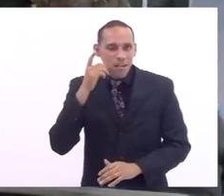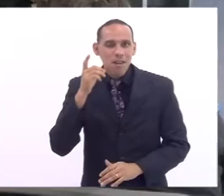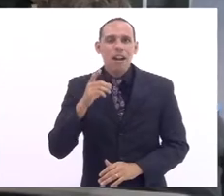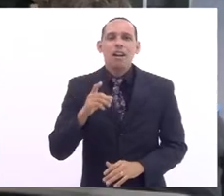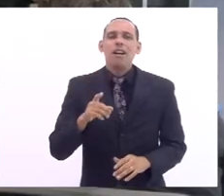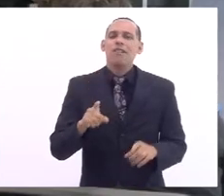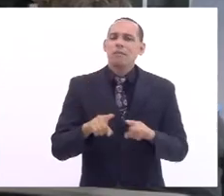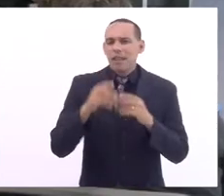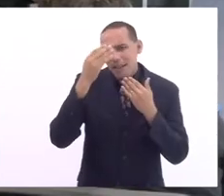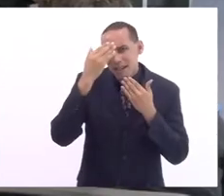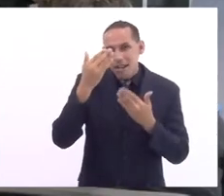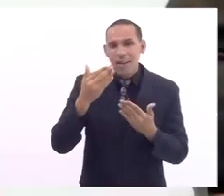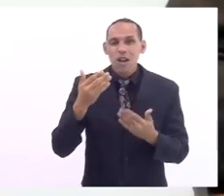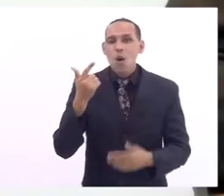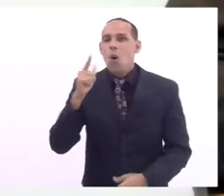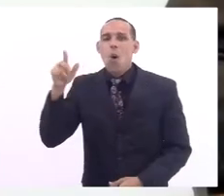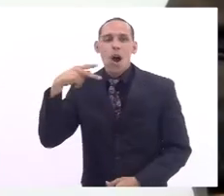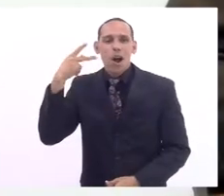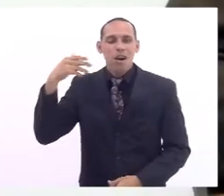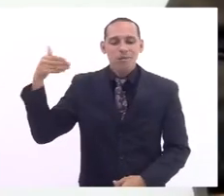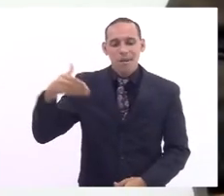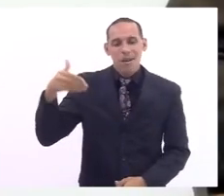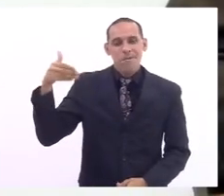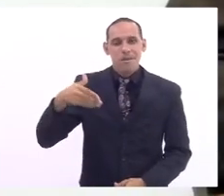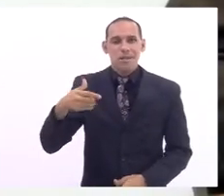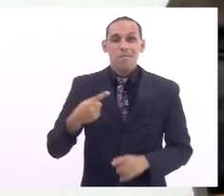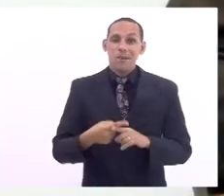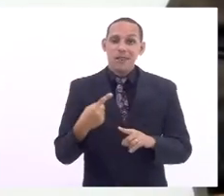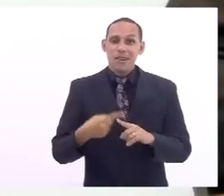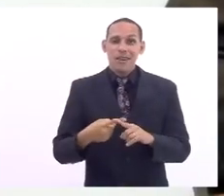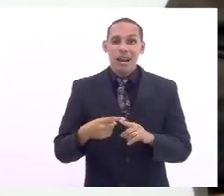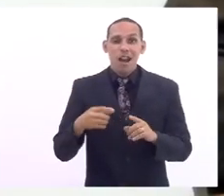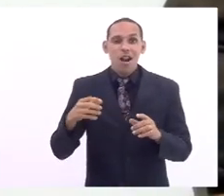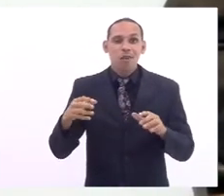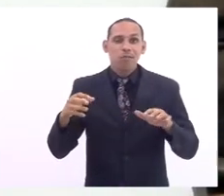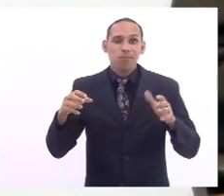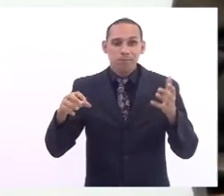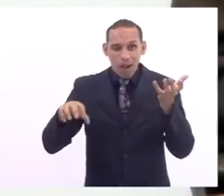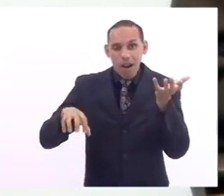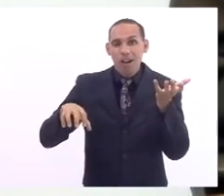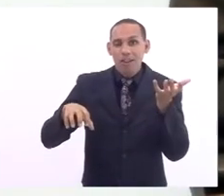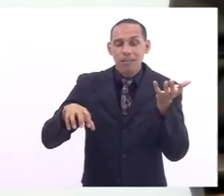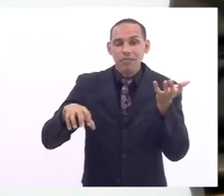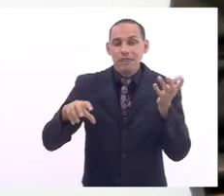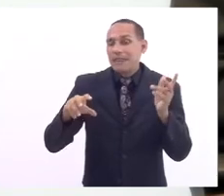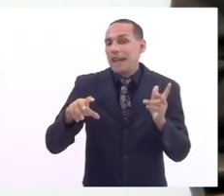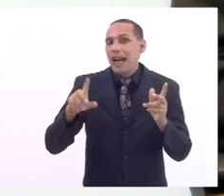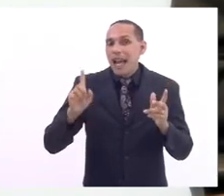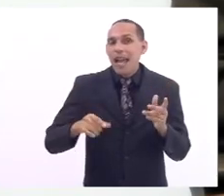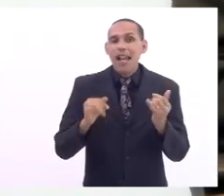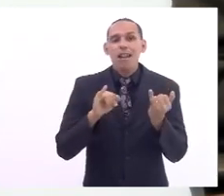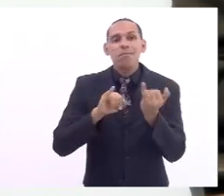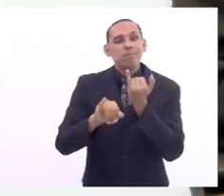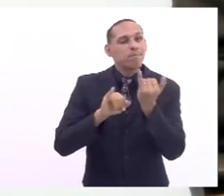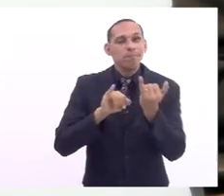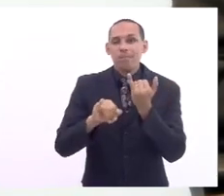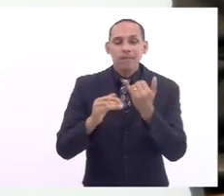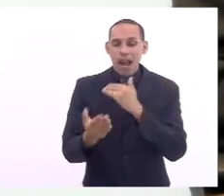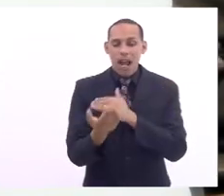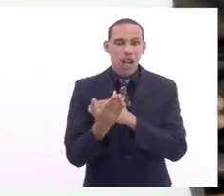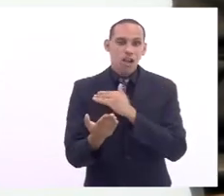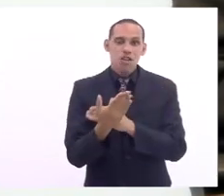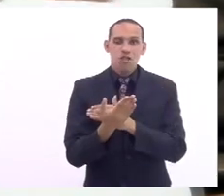estiveram presente aqui no dia de hoje e o porquê o Parlamento tem sido um lócus importante de interlocução da casa